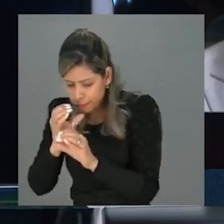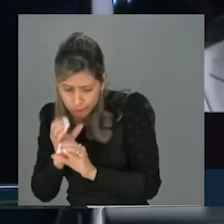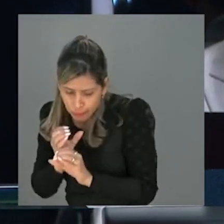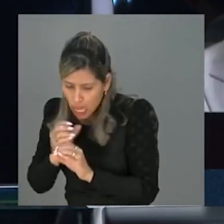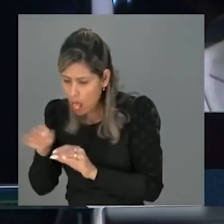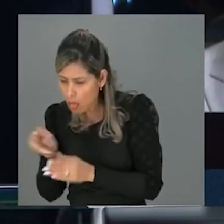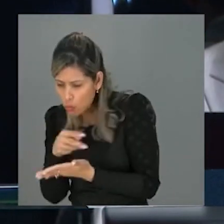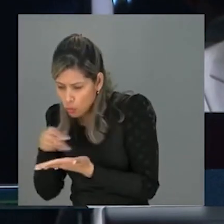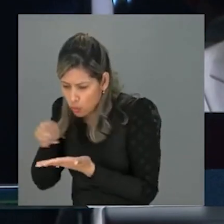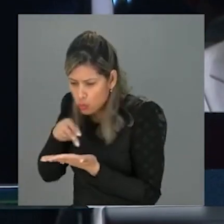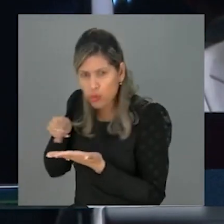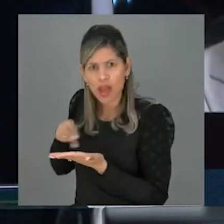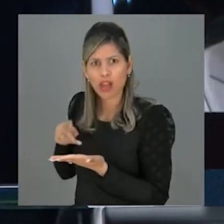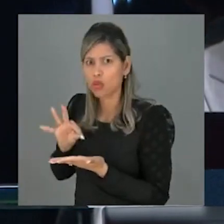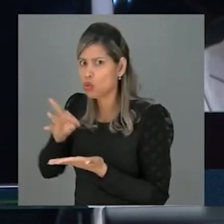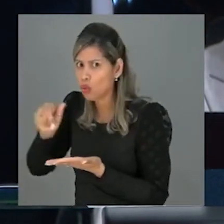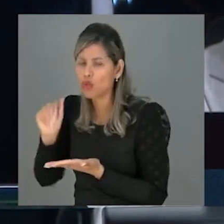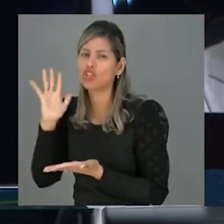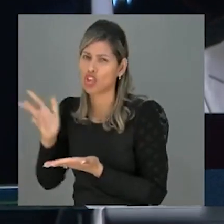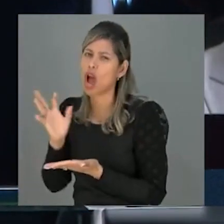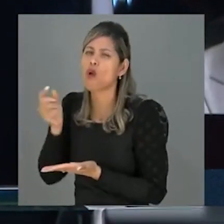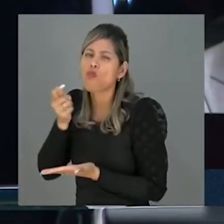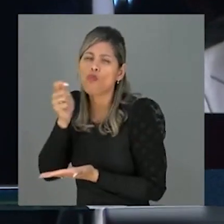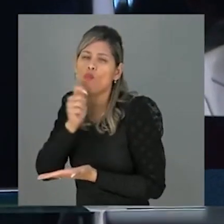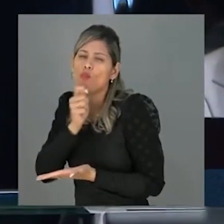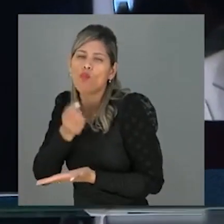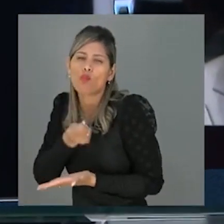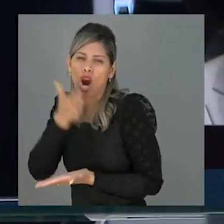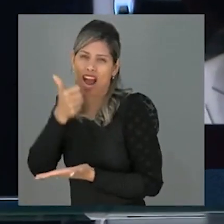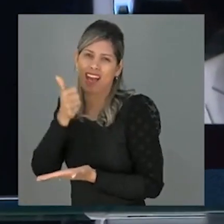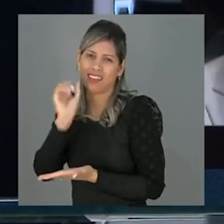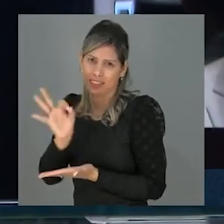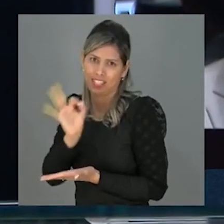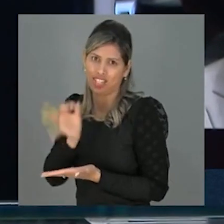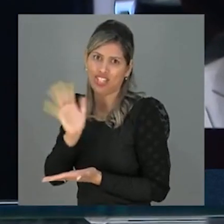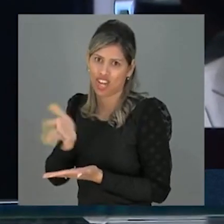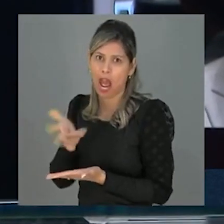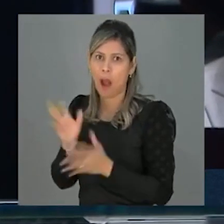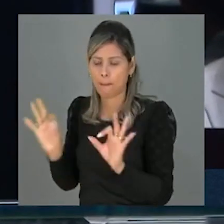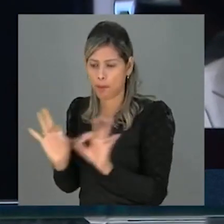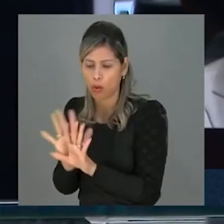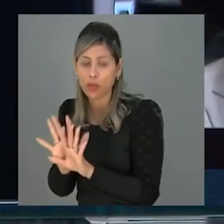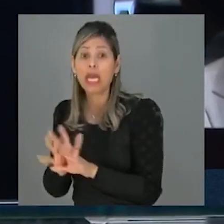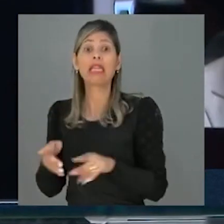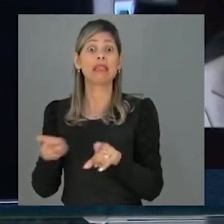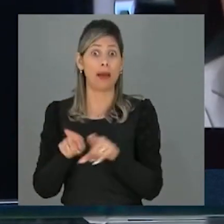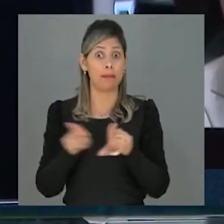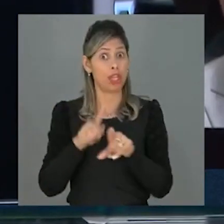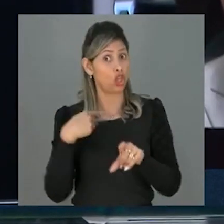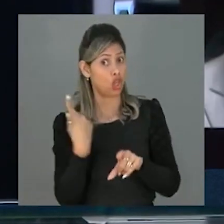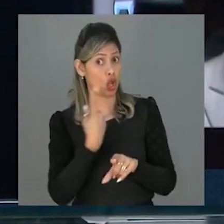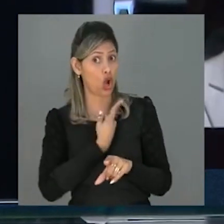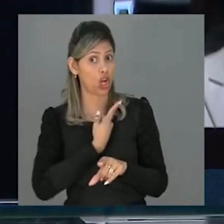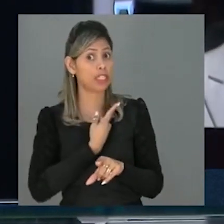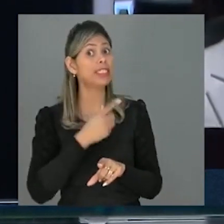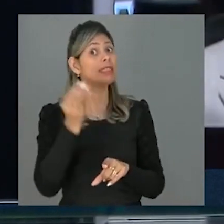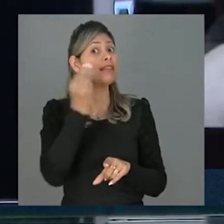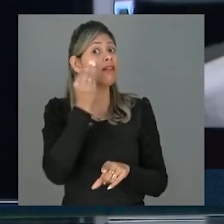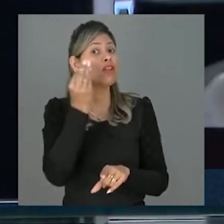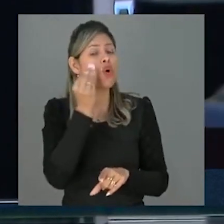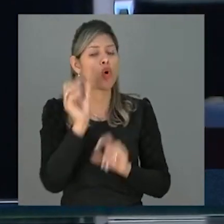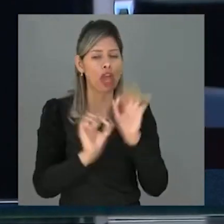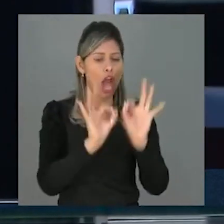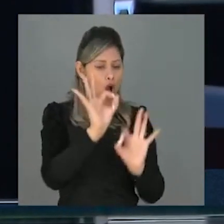foi reforçada e aumentamos o número de detectores de metal nos acessos aos prédios do Senado da